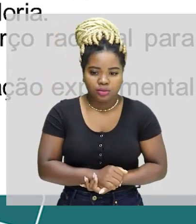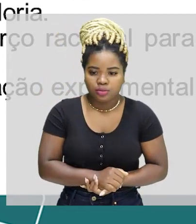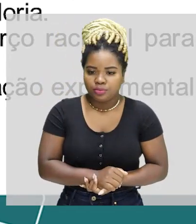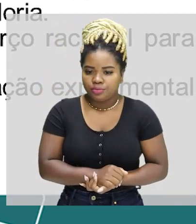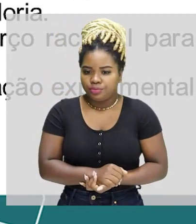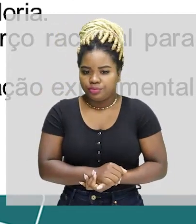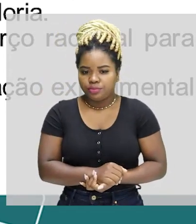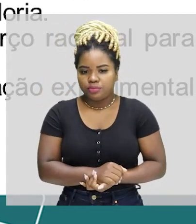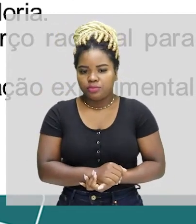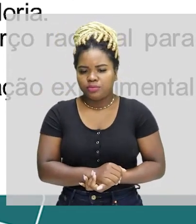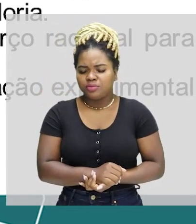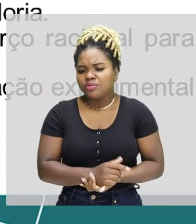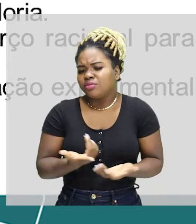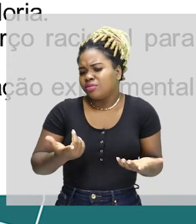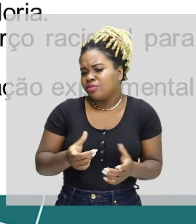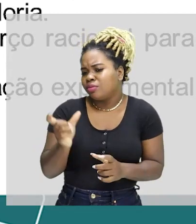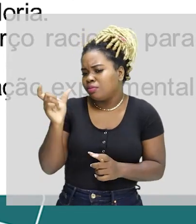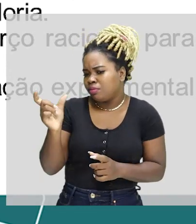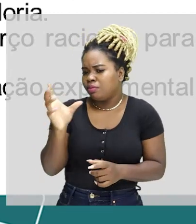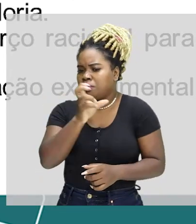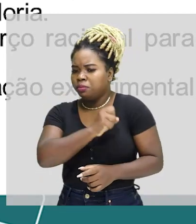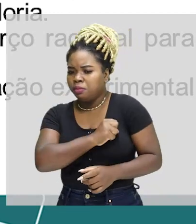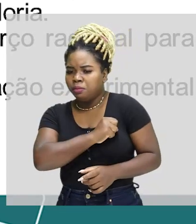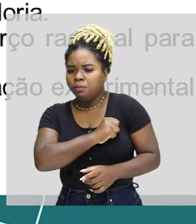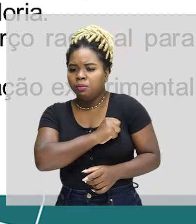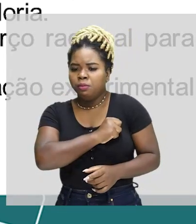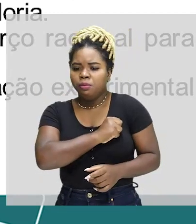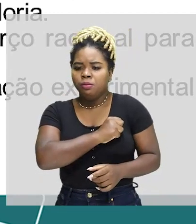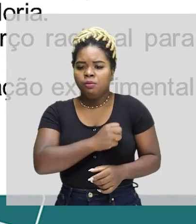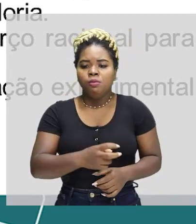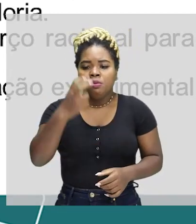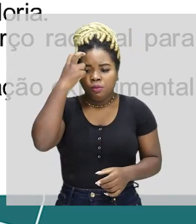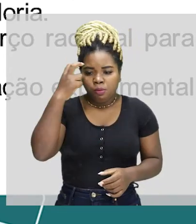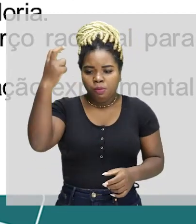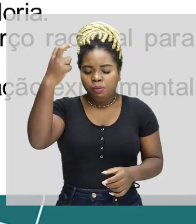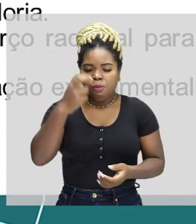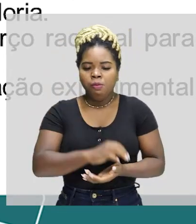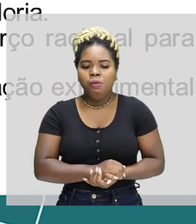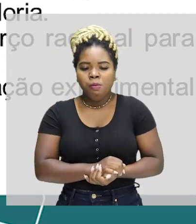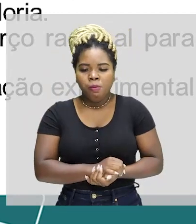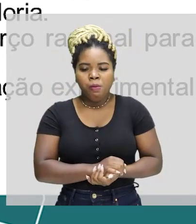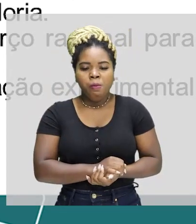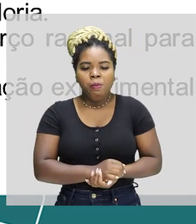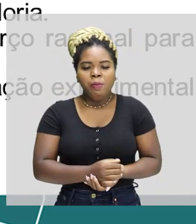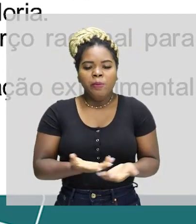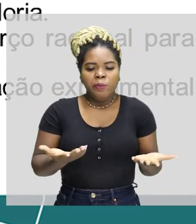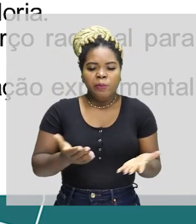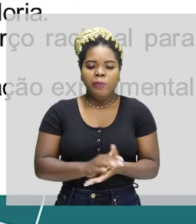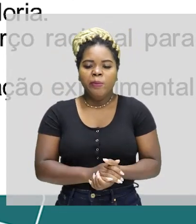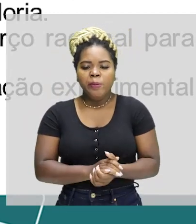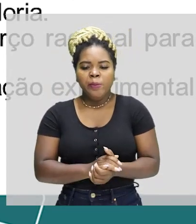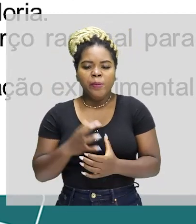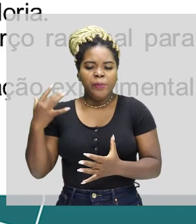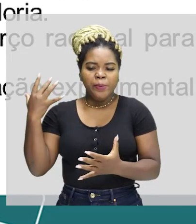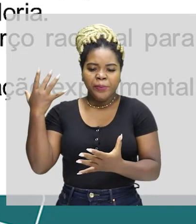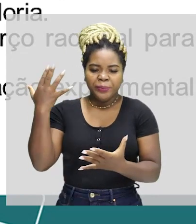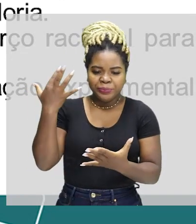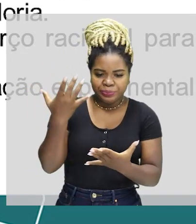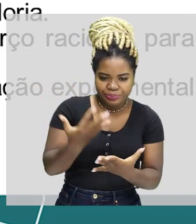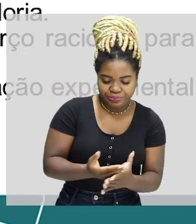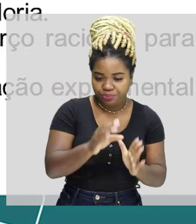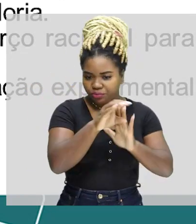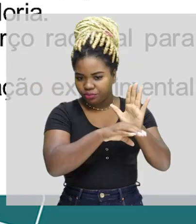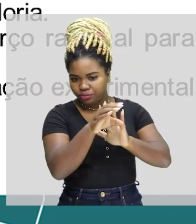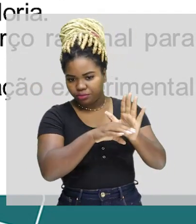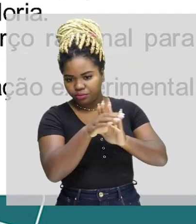E literalmente a palavra significa amor à sabedoria. Com o tempo, as definições e os significados se multiplicaram.